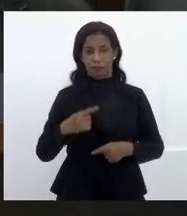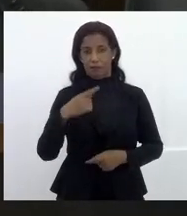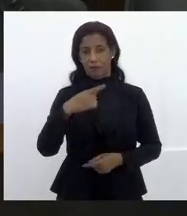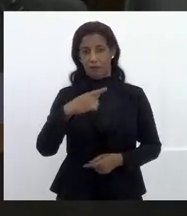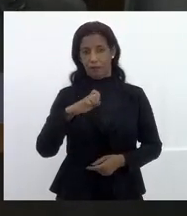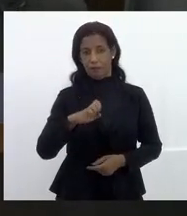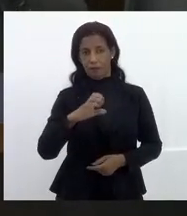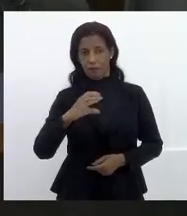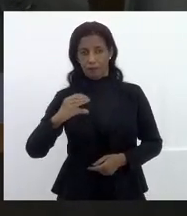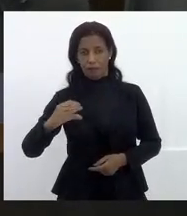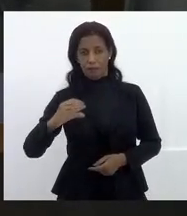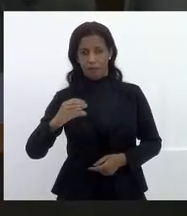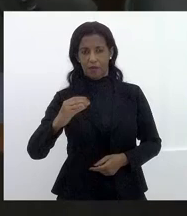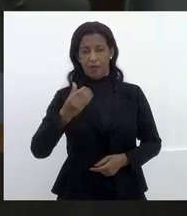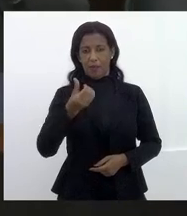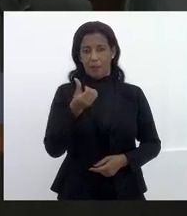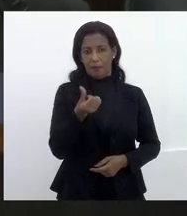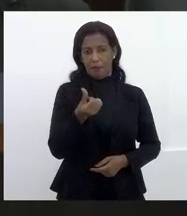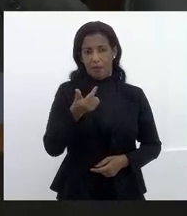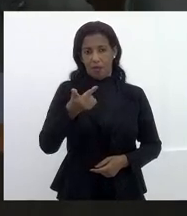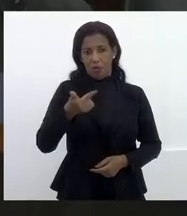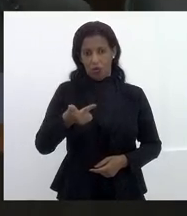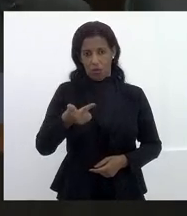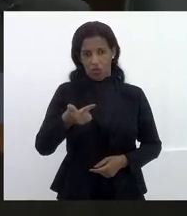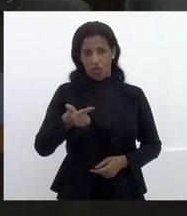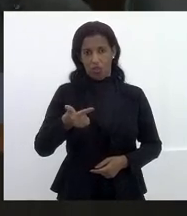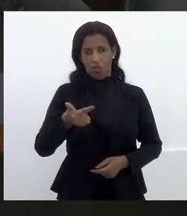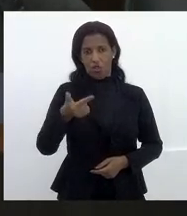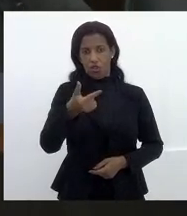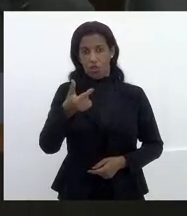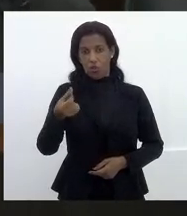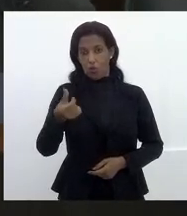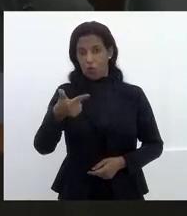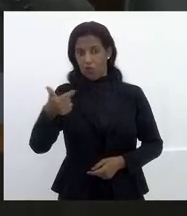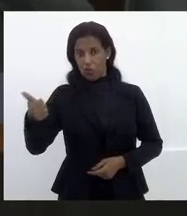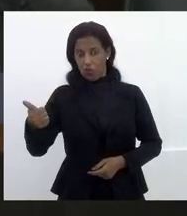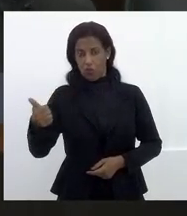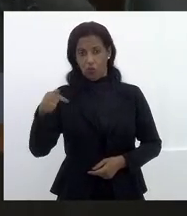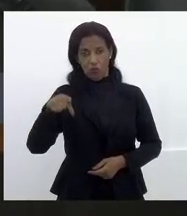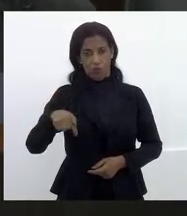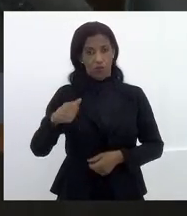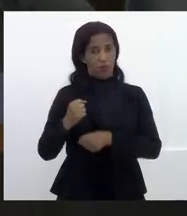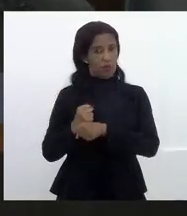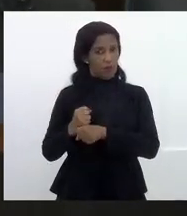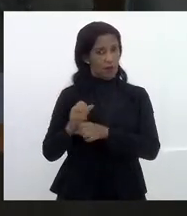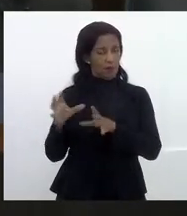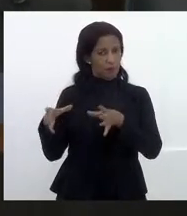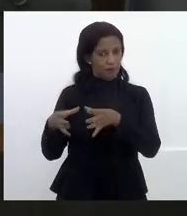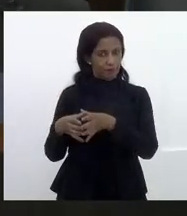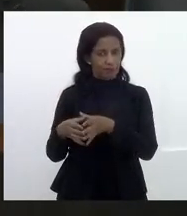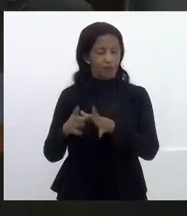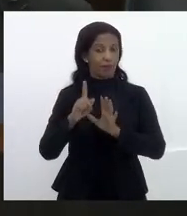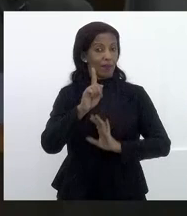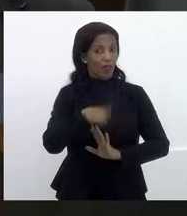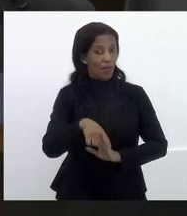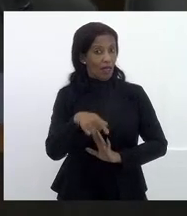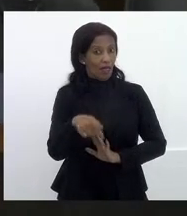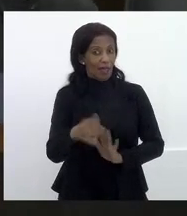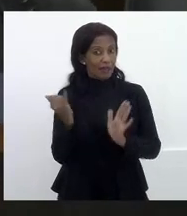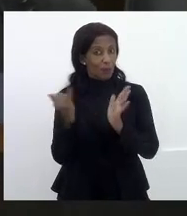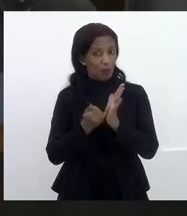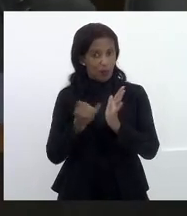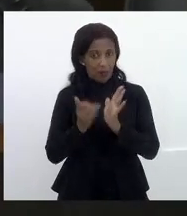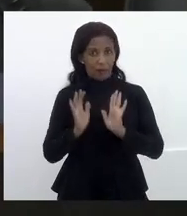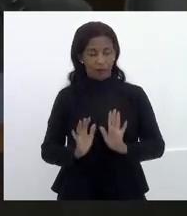PEC 62 de 2021 vamos debater a PEC 62 ele é o que é aqui tá